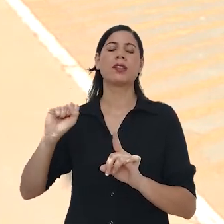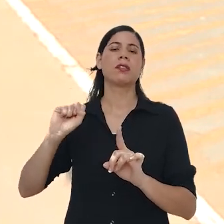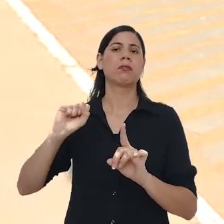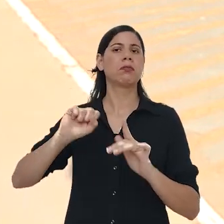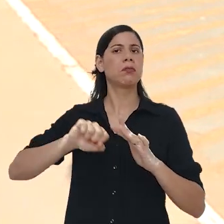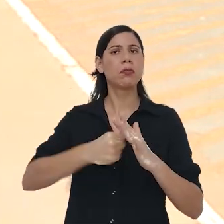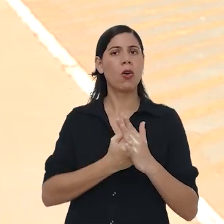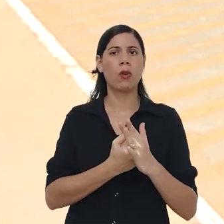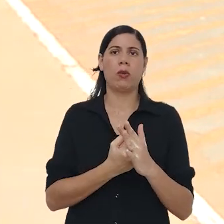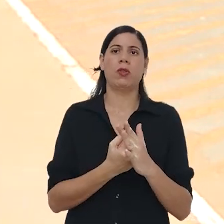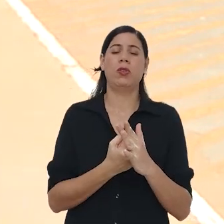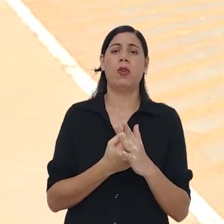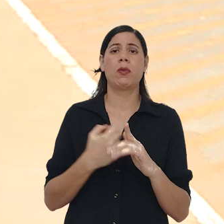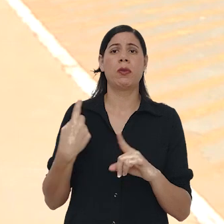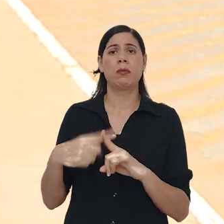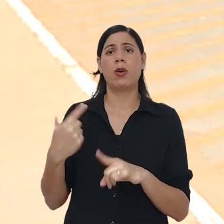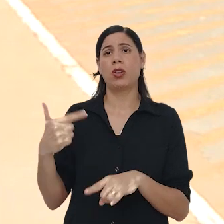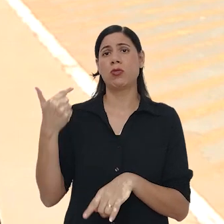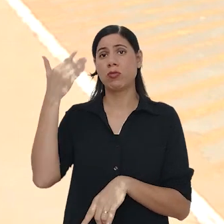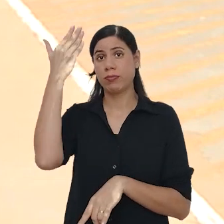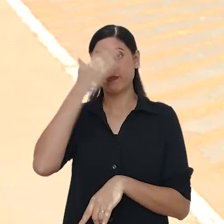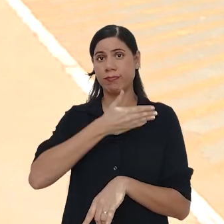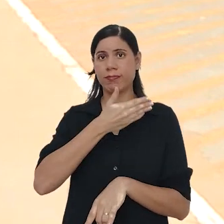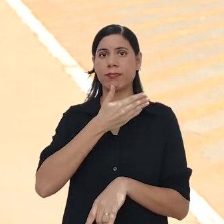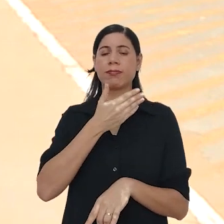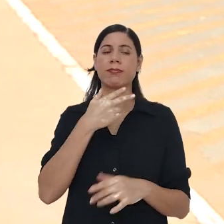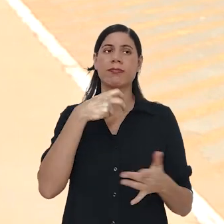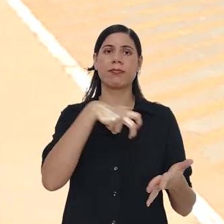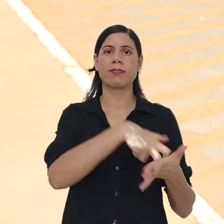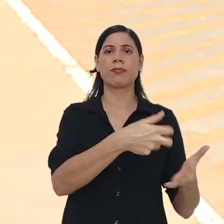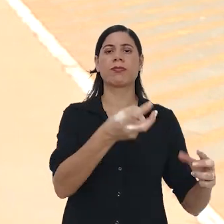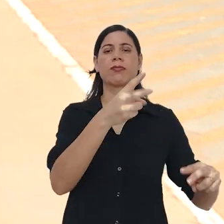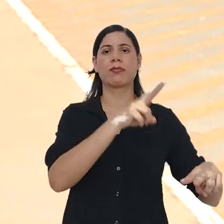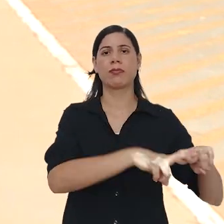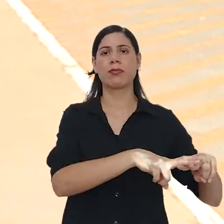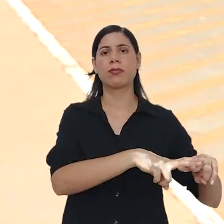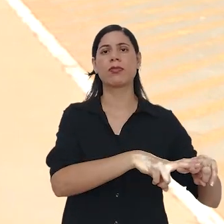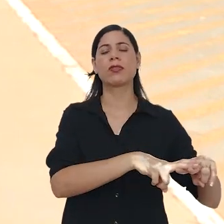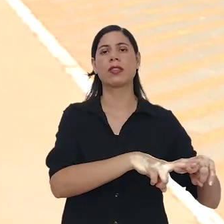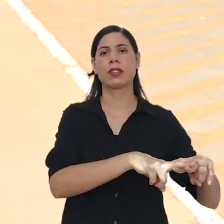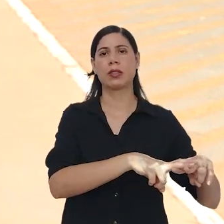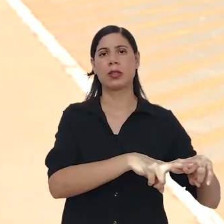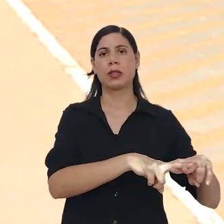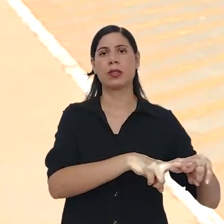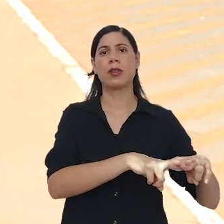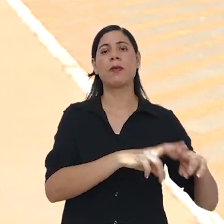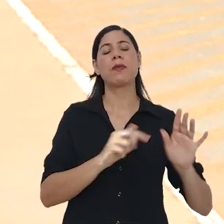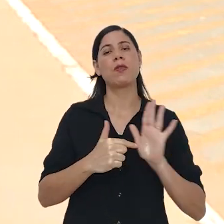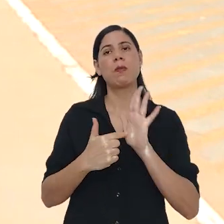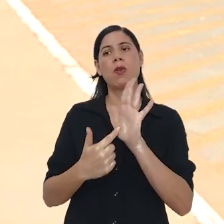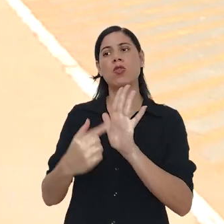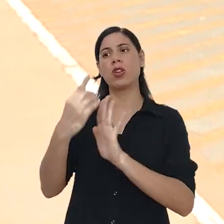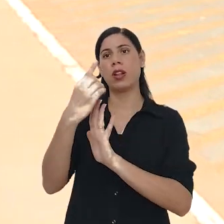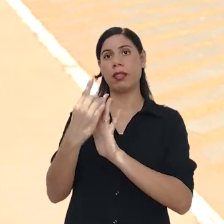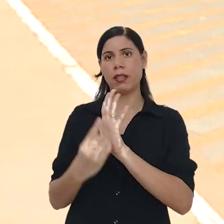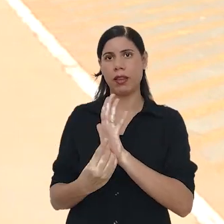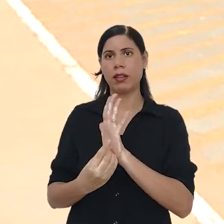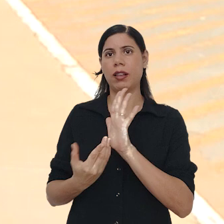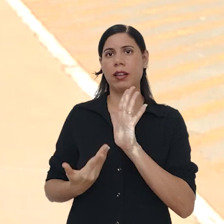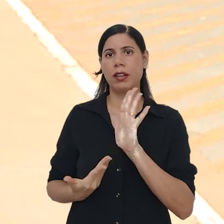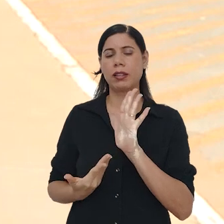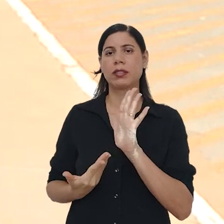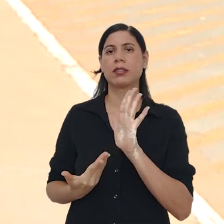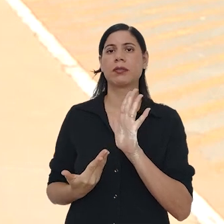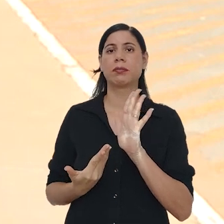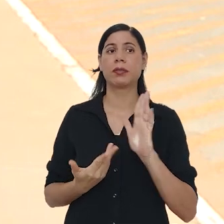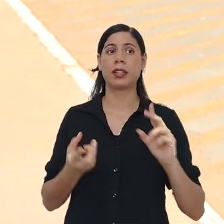suposta falta de comprovação do cumprimento de pena em regime fechado, mesmo tendo sido encaminhada a declaração de cárcere.